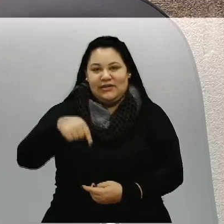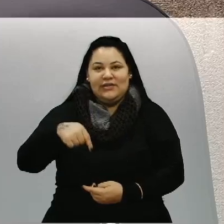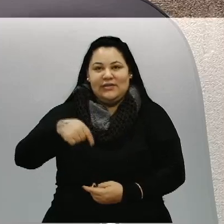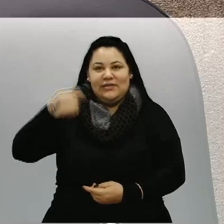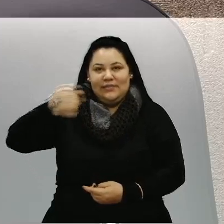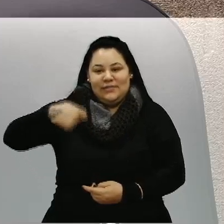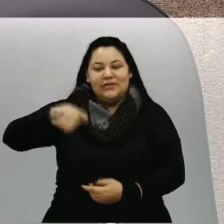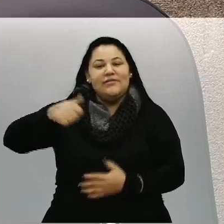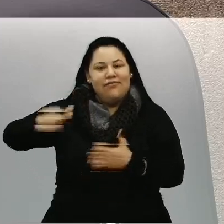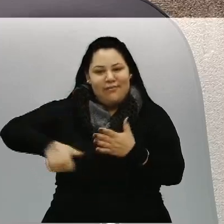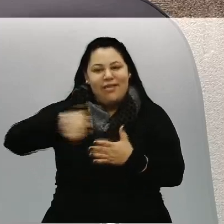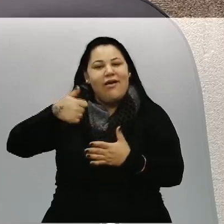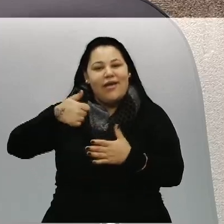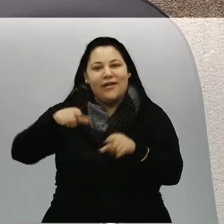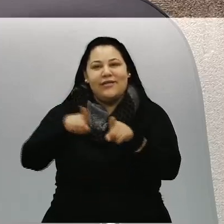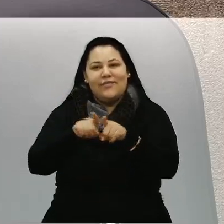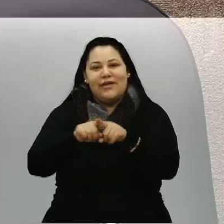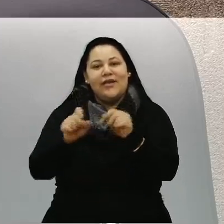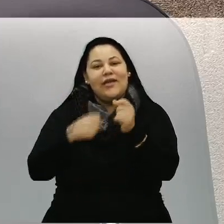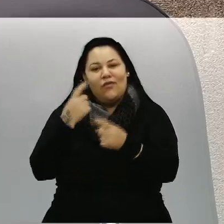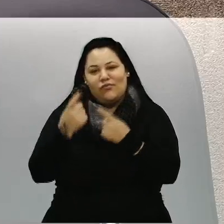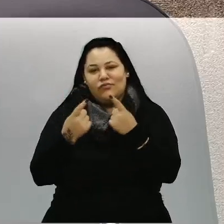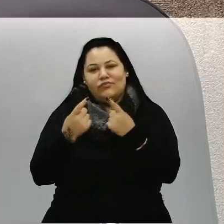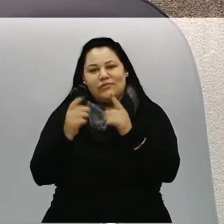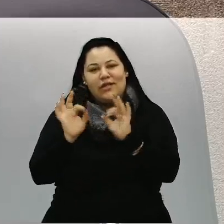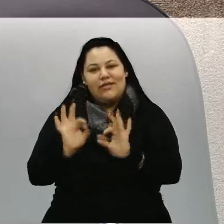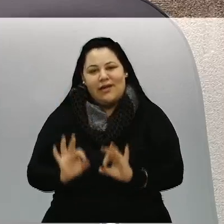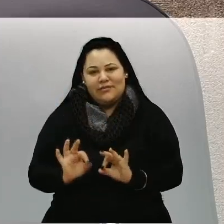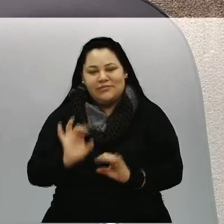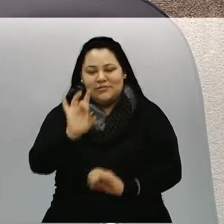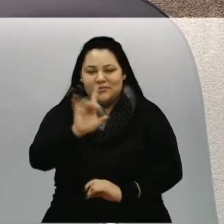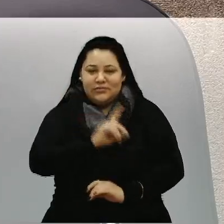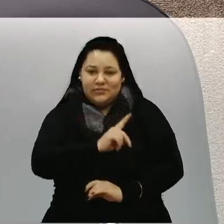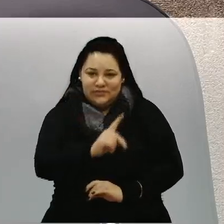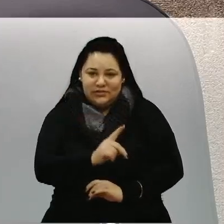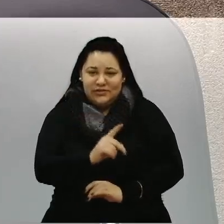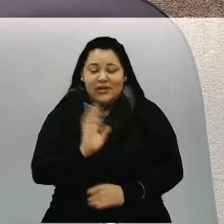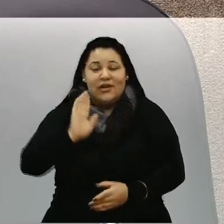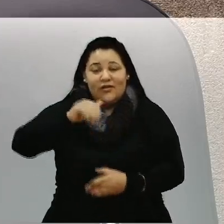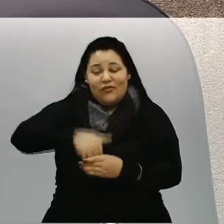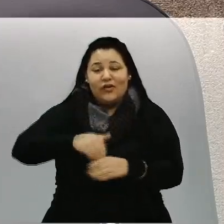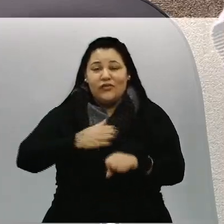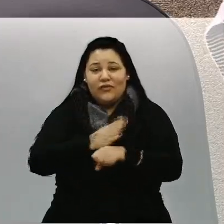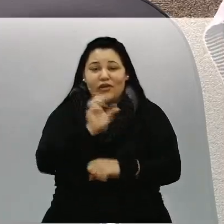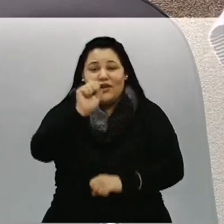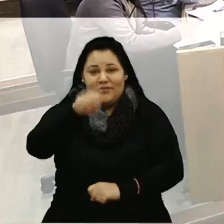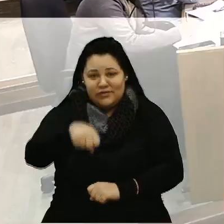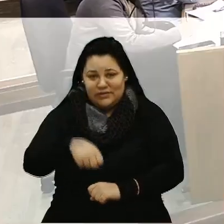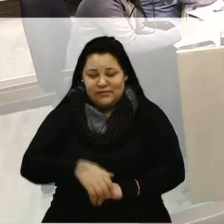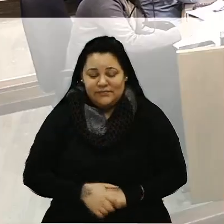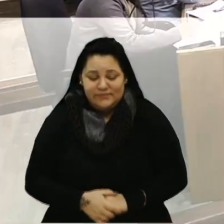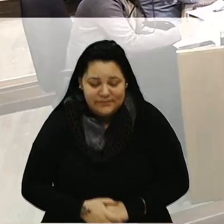precisamos melhorar em alguns pontos. Então era isso, senhora presidente. Eu votarei favorável, sim.